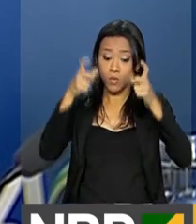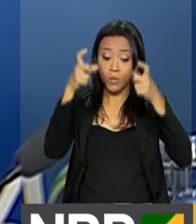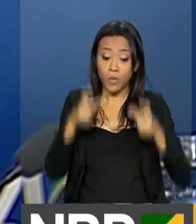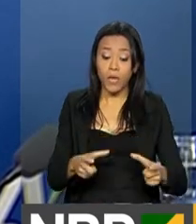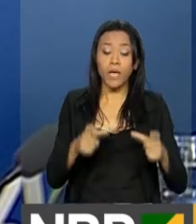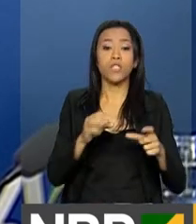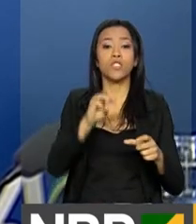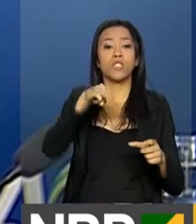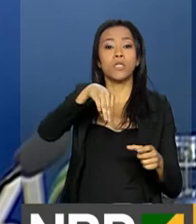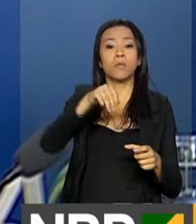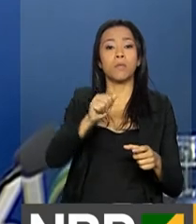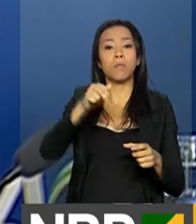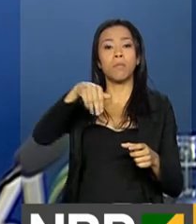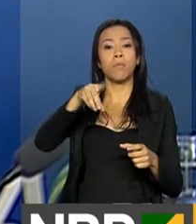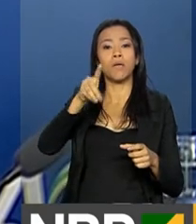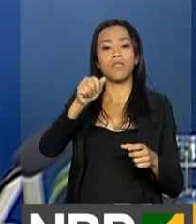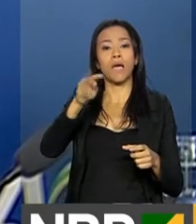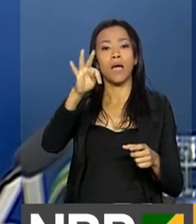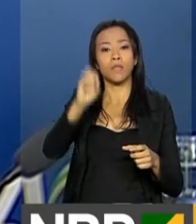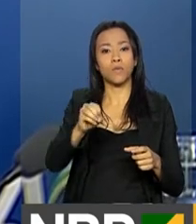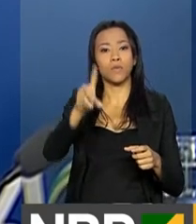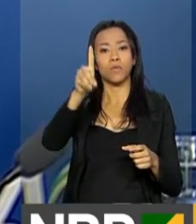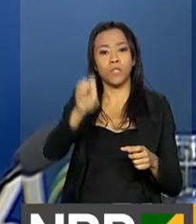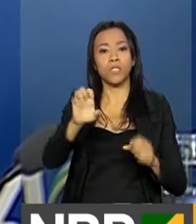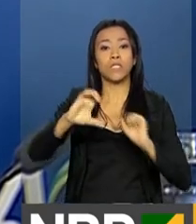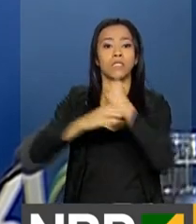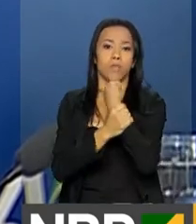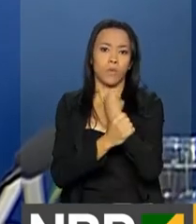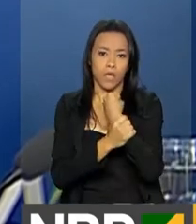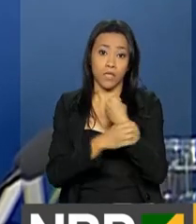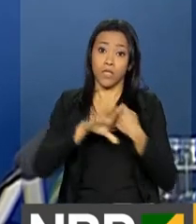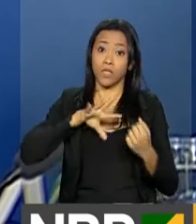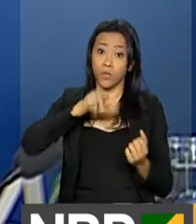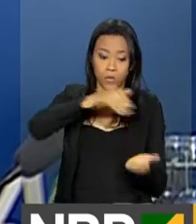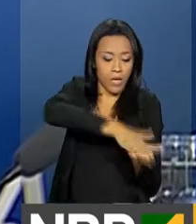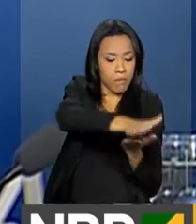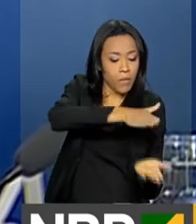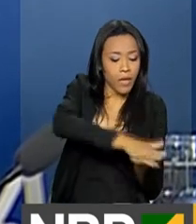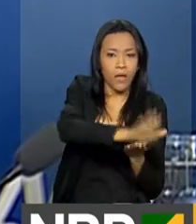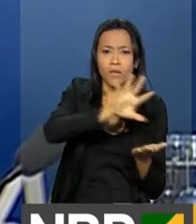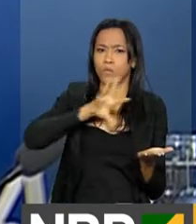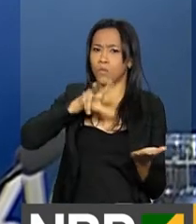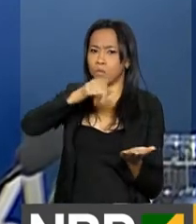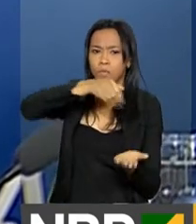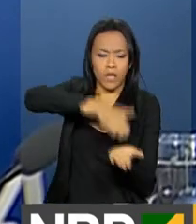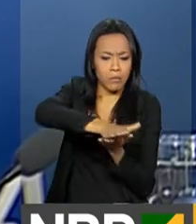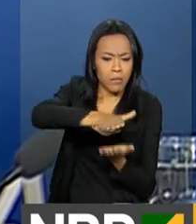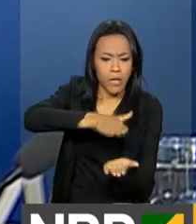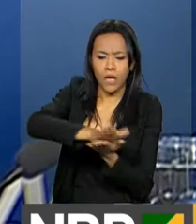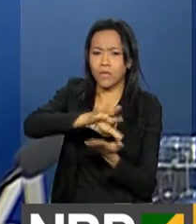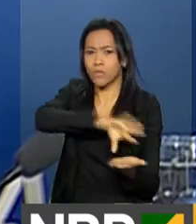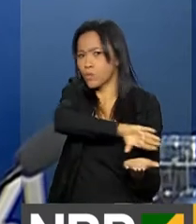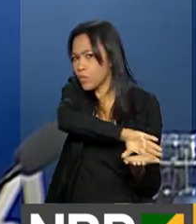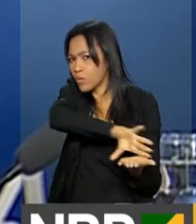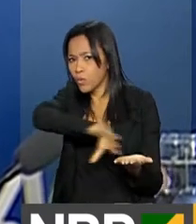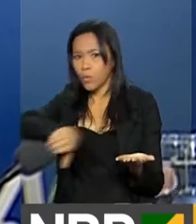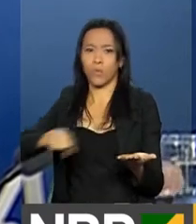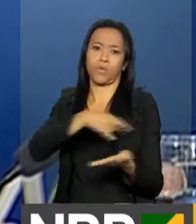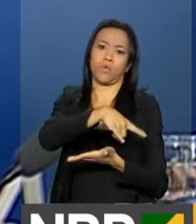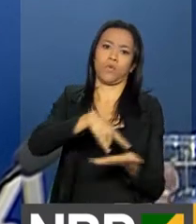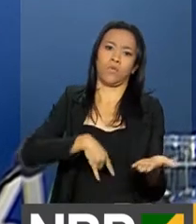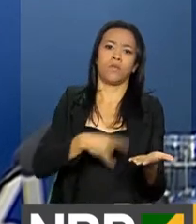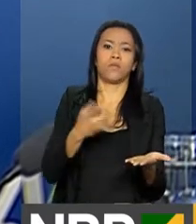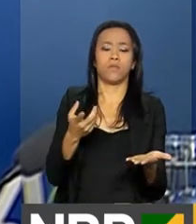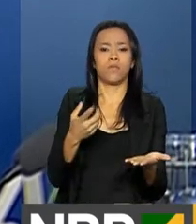segurança, que as petições eram impressas. A petição era impressa, a contestação era impressa, o parecer do Ministério Público era impresso, e até vez ou